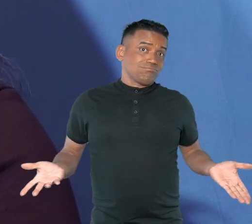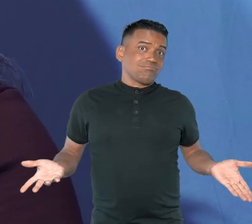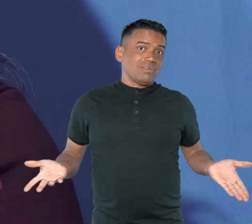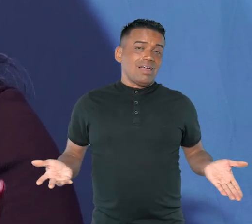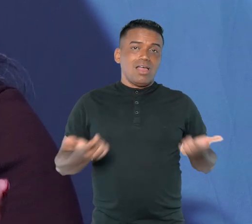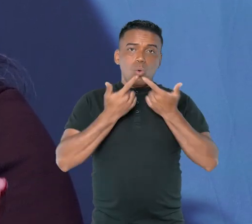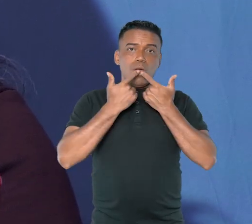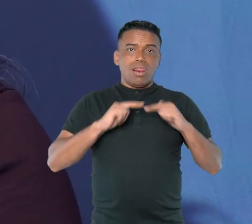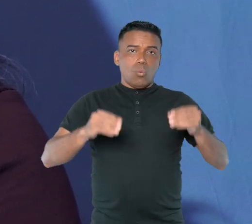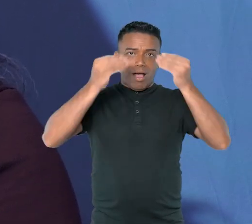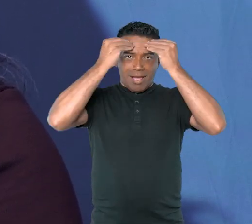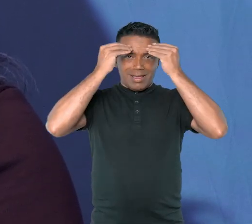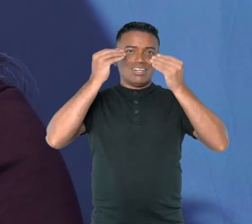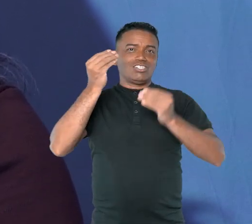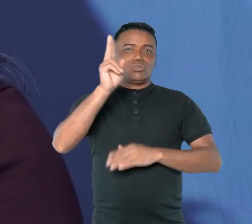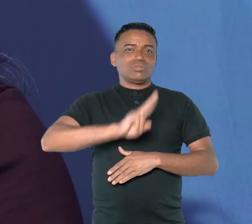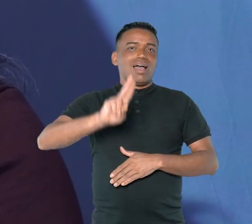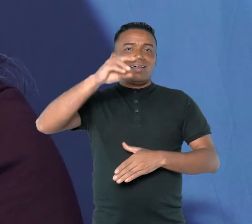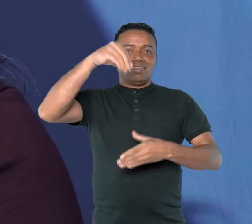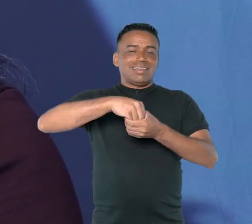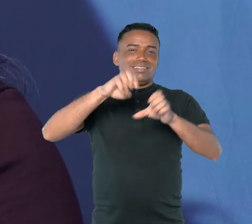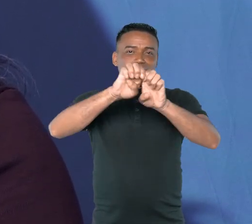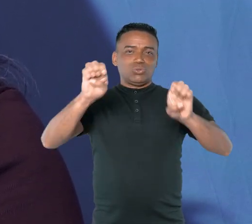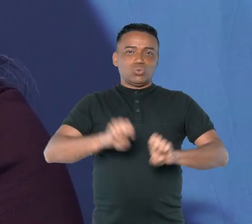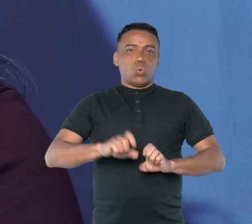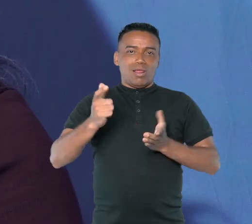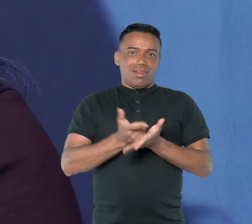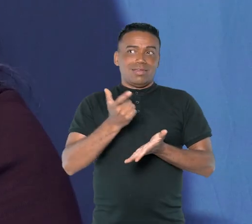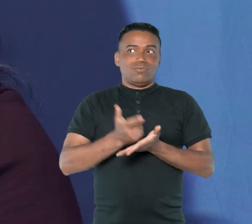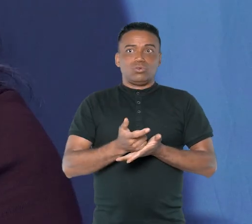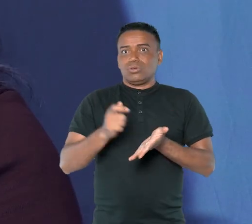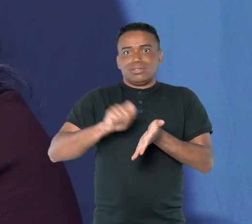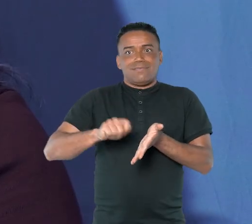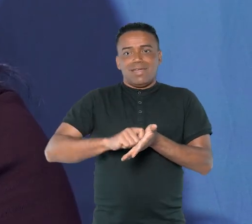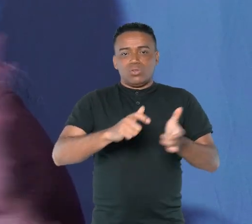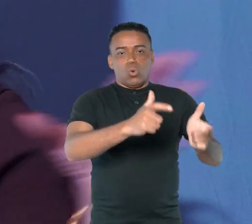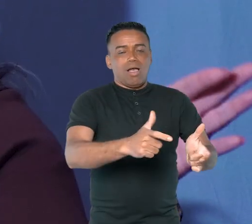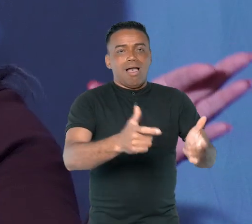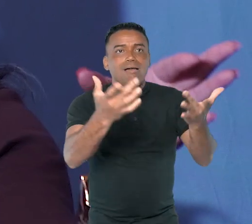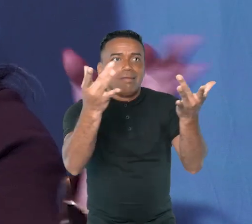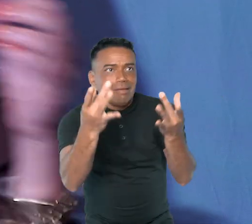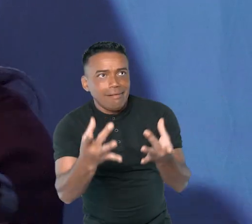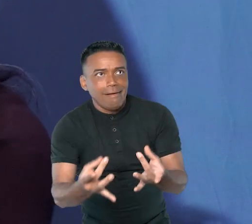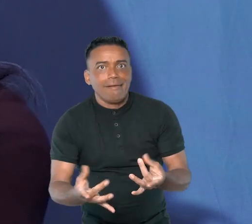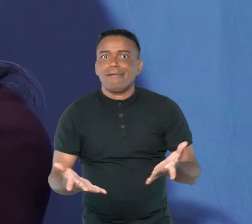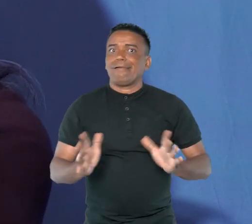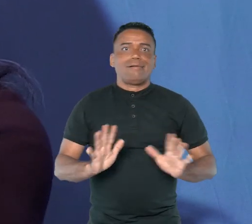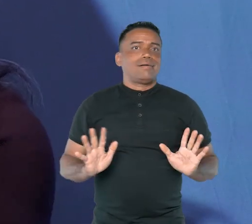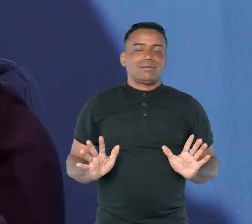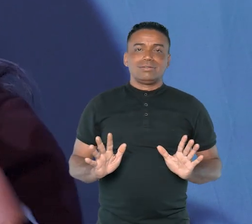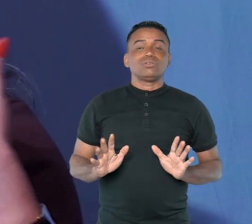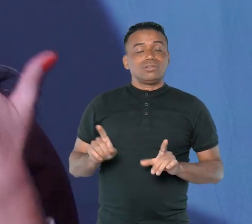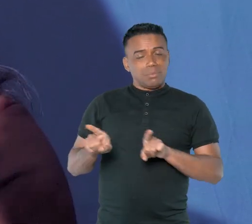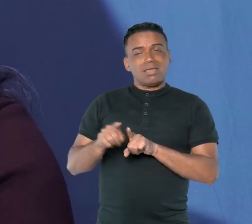essa é a linguagem. Né? Eu não estou ali realmente escrevendo sobre lugares, mas, né, como o Carlos Marcelo